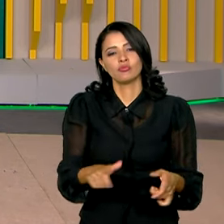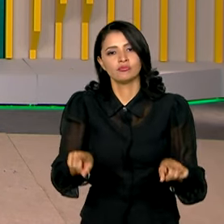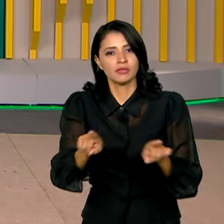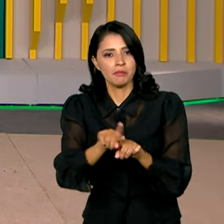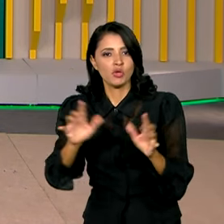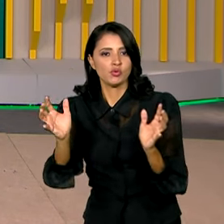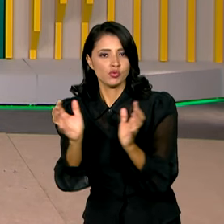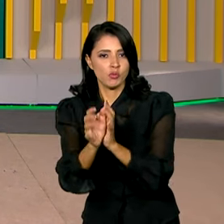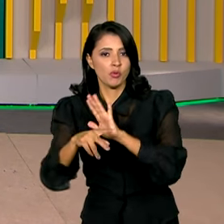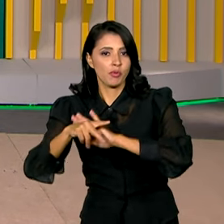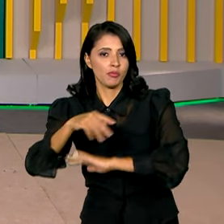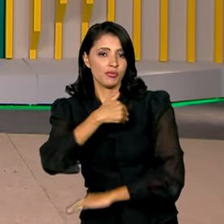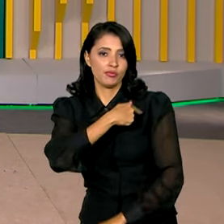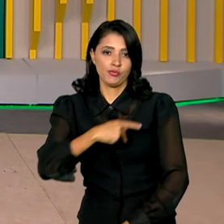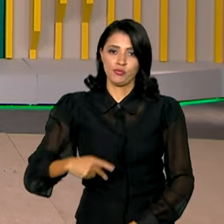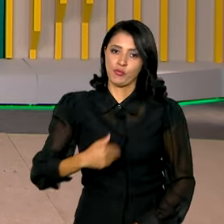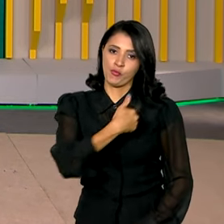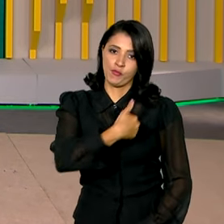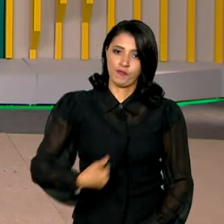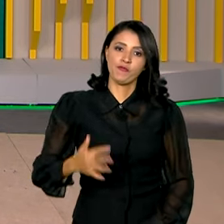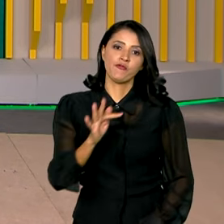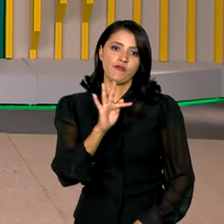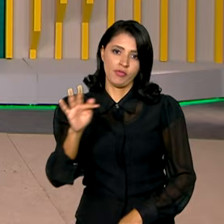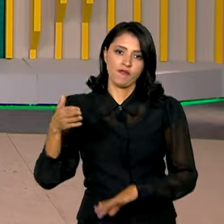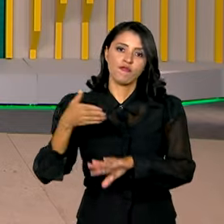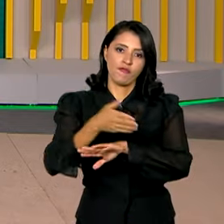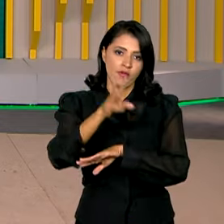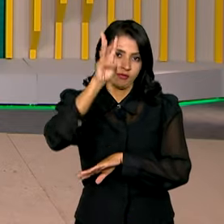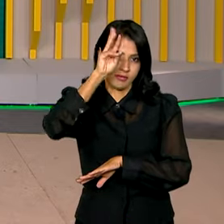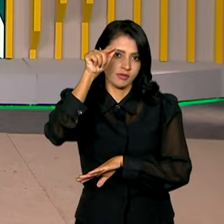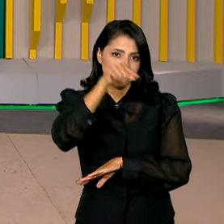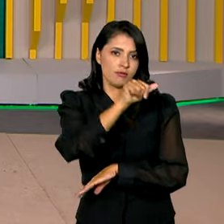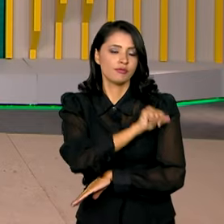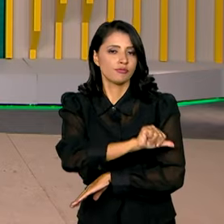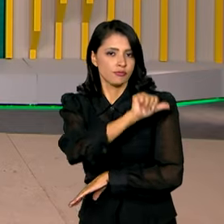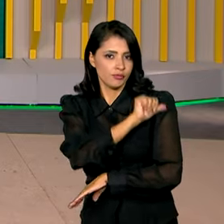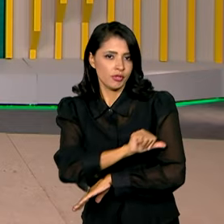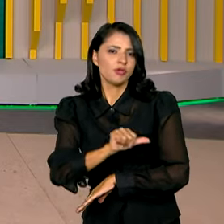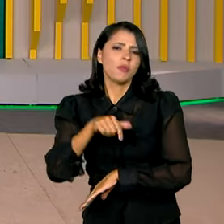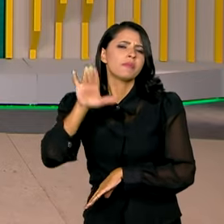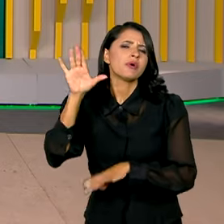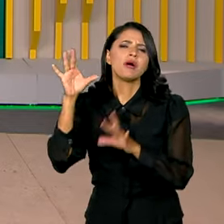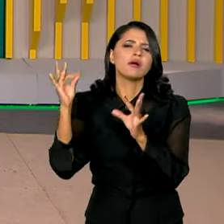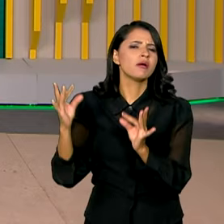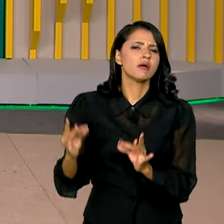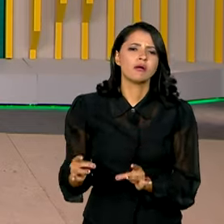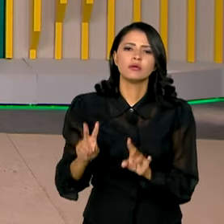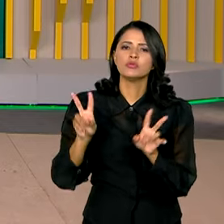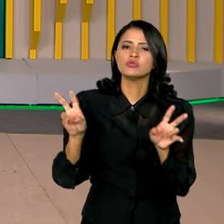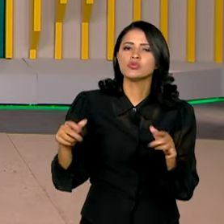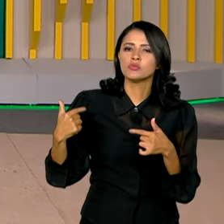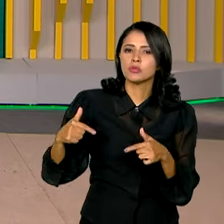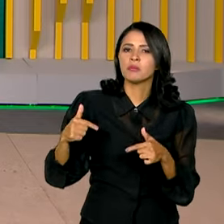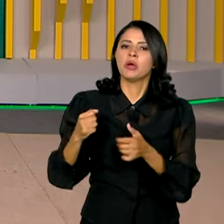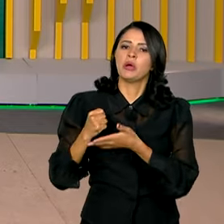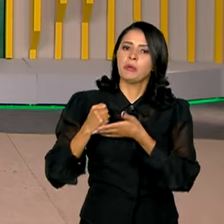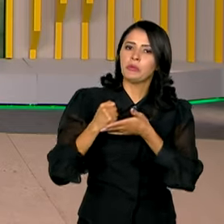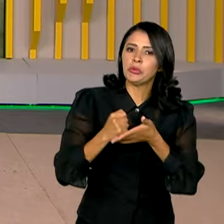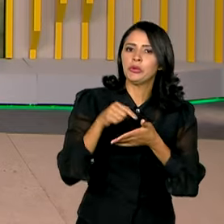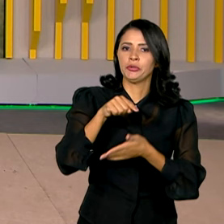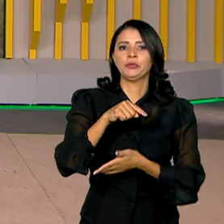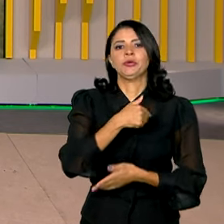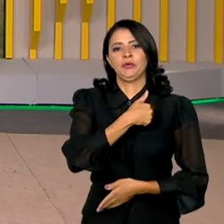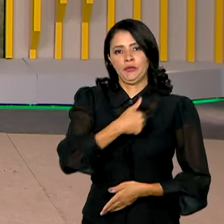do governo federal que vai estar no Rio nesta terça-feira. E quem tem mais detalhes sobre as ações federais de